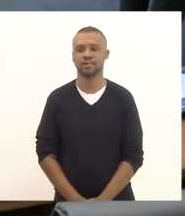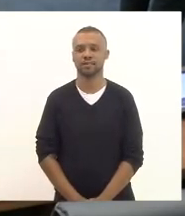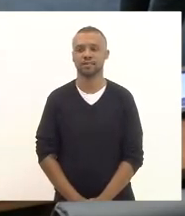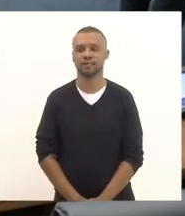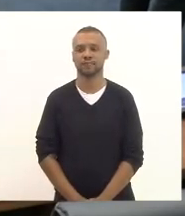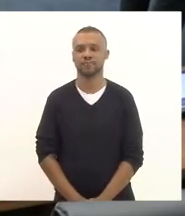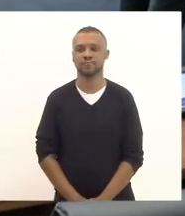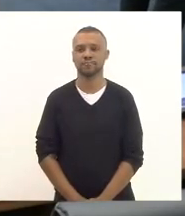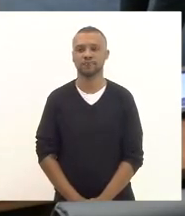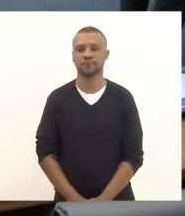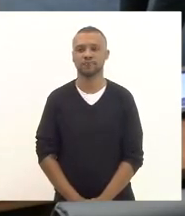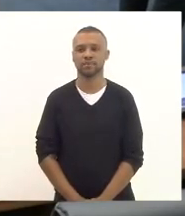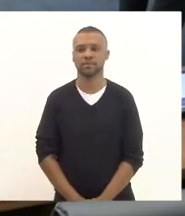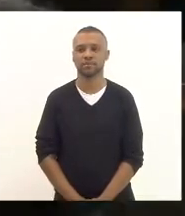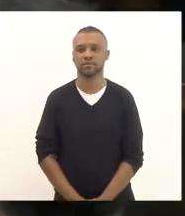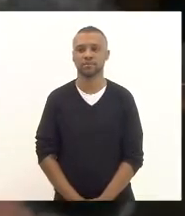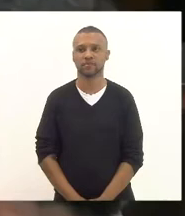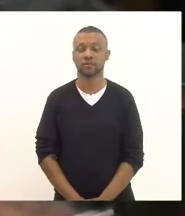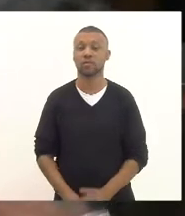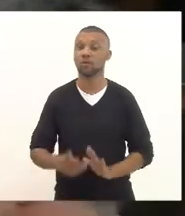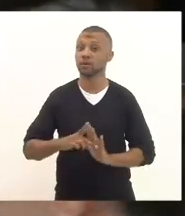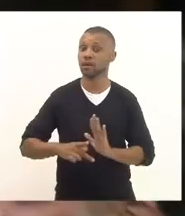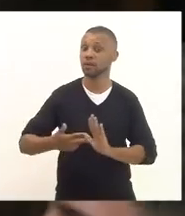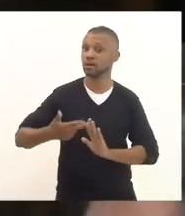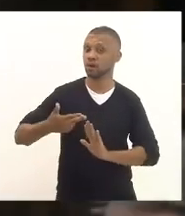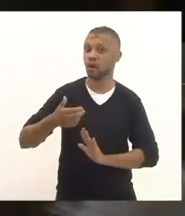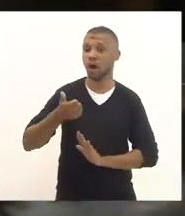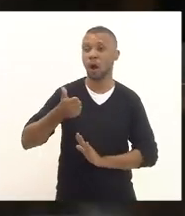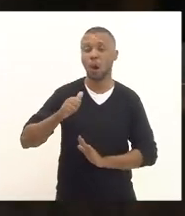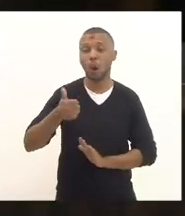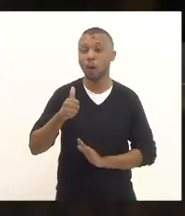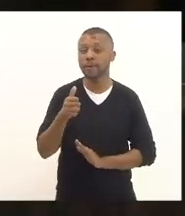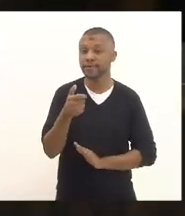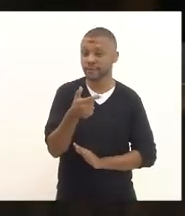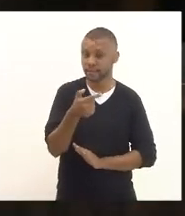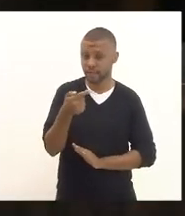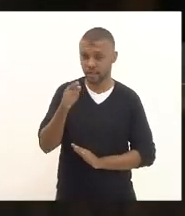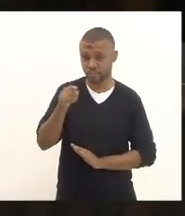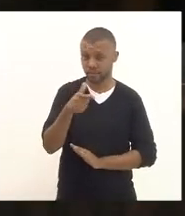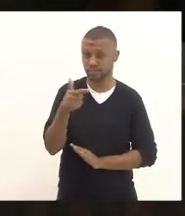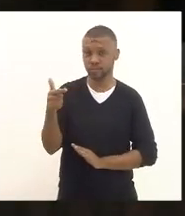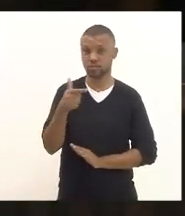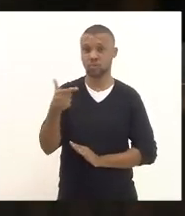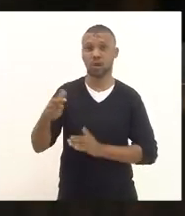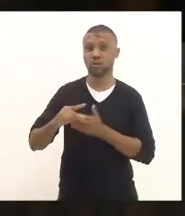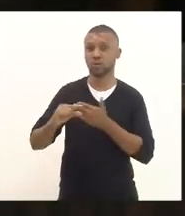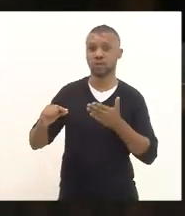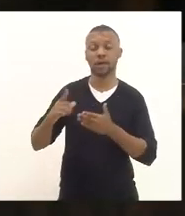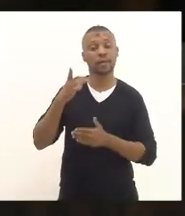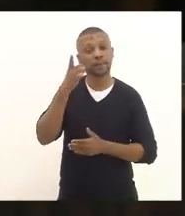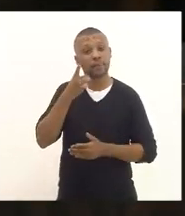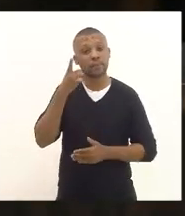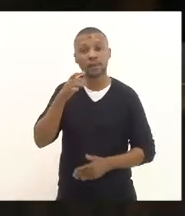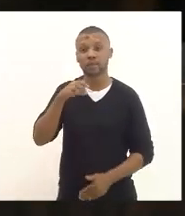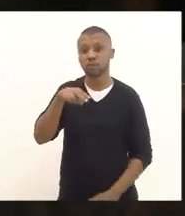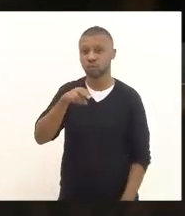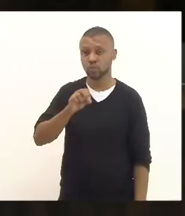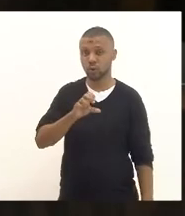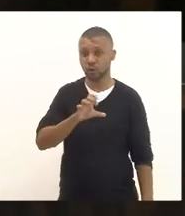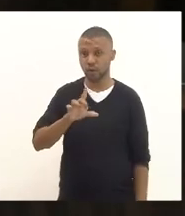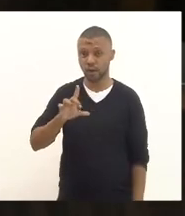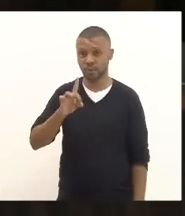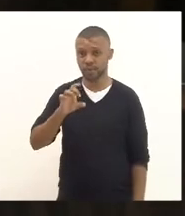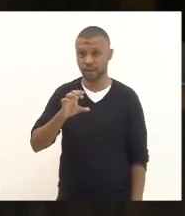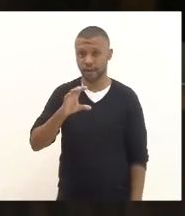Ofício projeto de resolução 1127 de 22 de autoria do deputado Noel de Carvalho concede